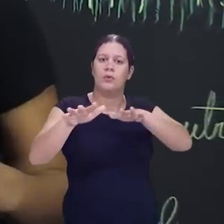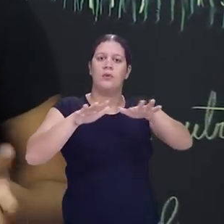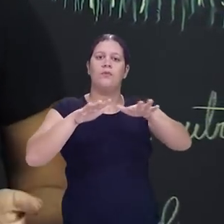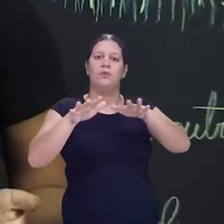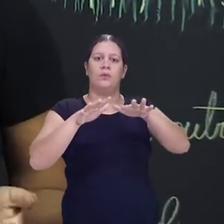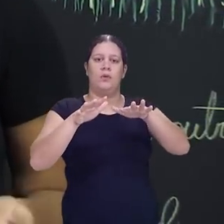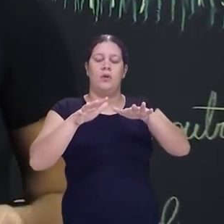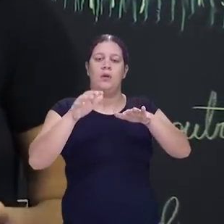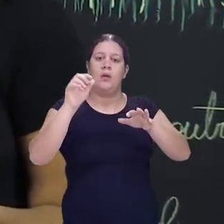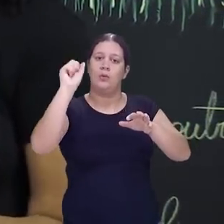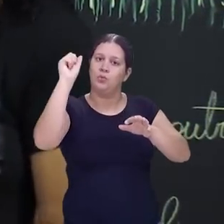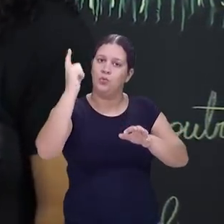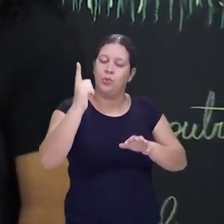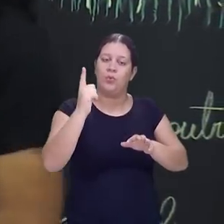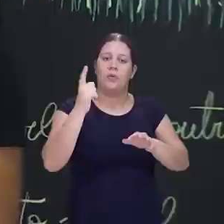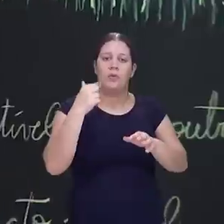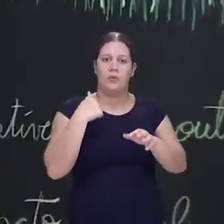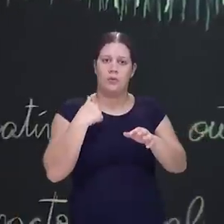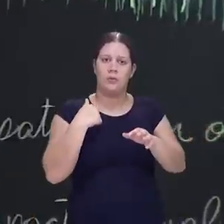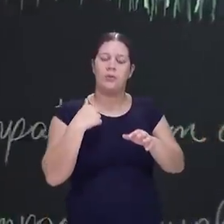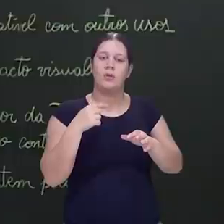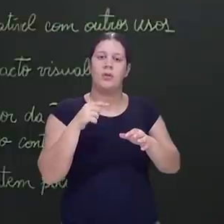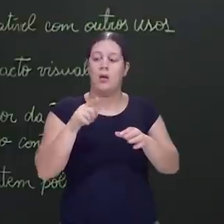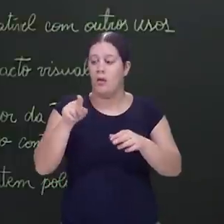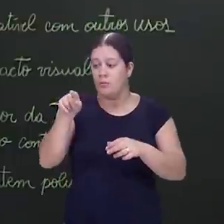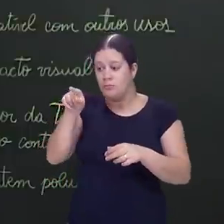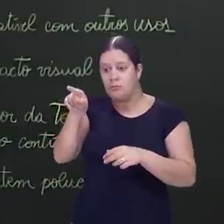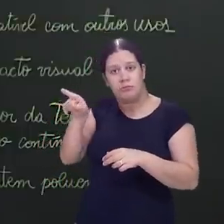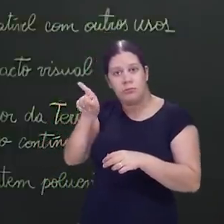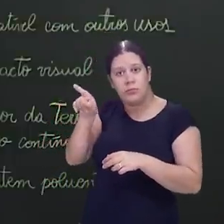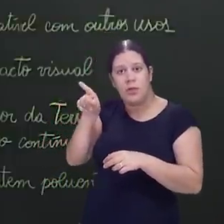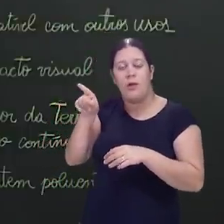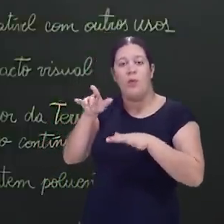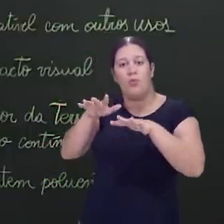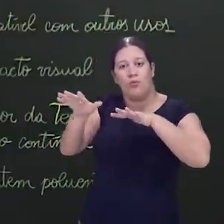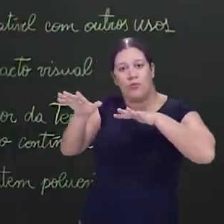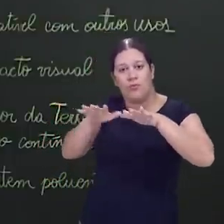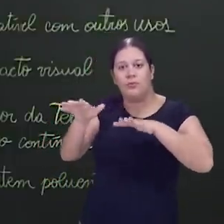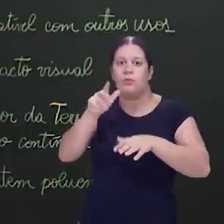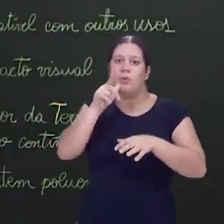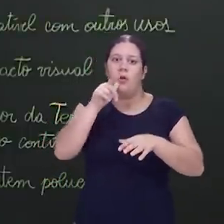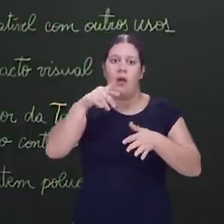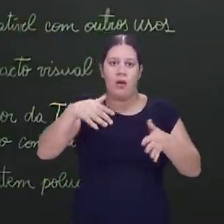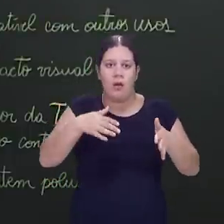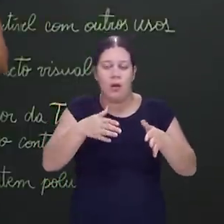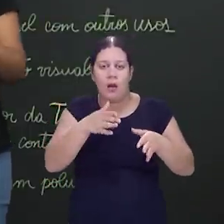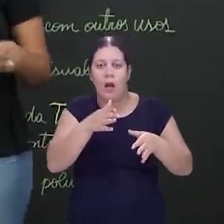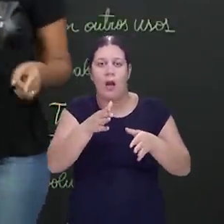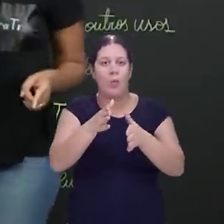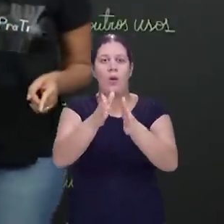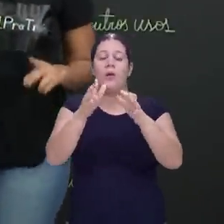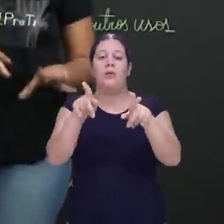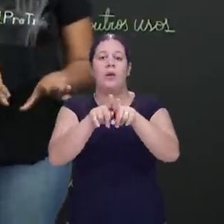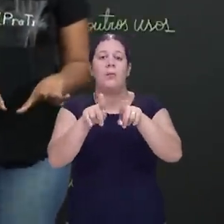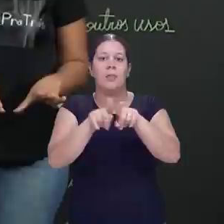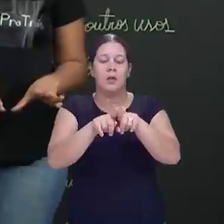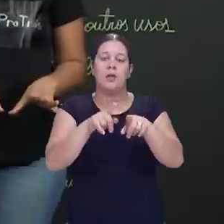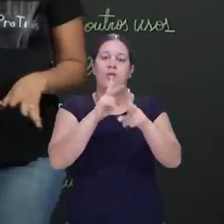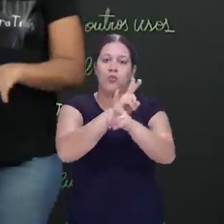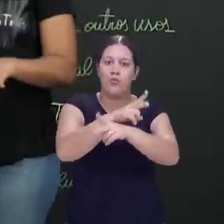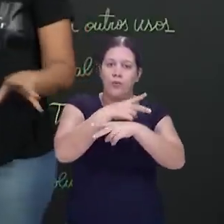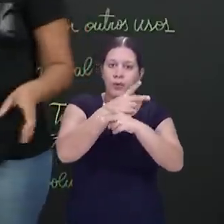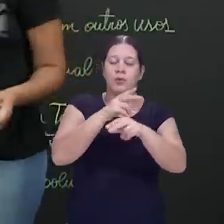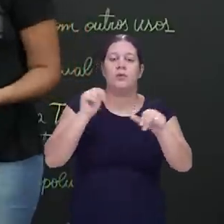a partir daquela fonte. Então, aqui eu movi a partir da hidrelétrica a força das águas e aqui dos ventos. E há, então, a transformação